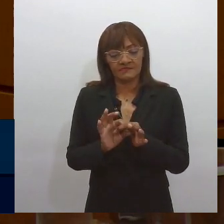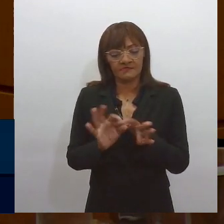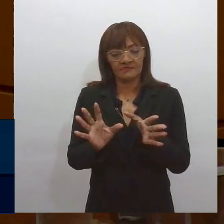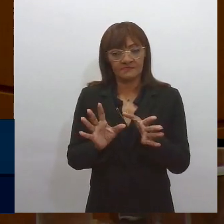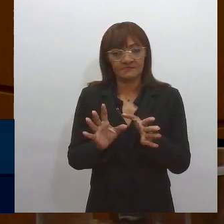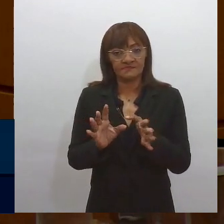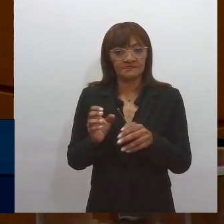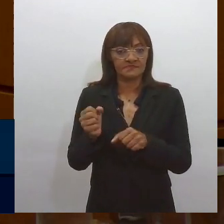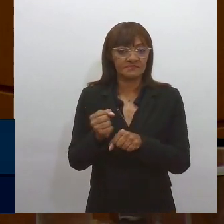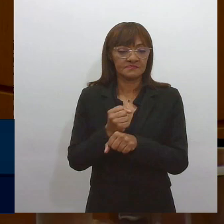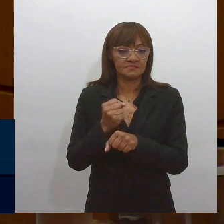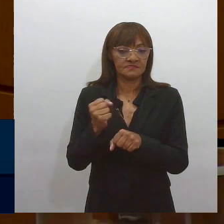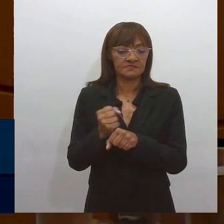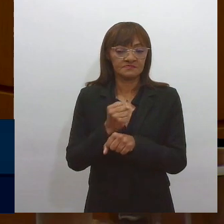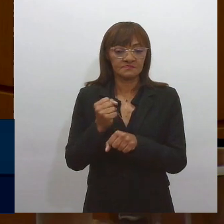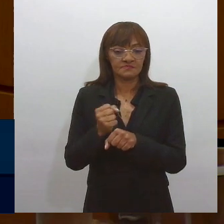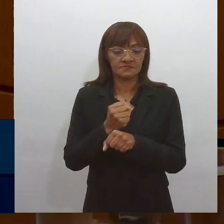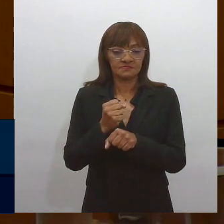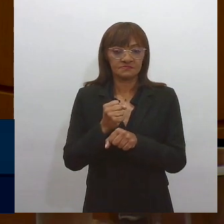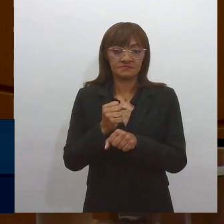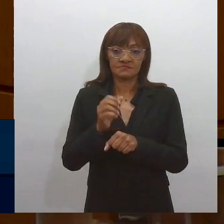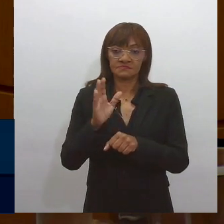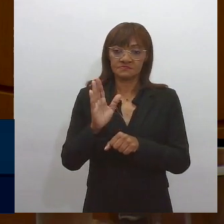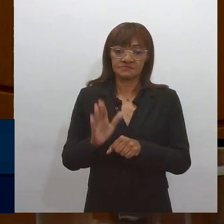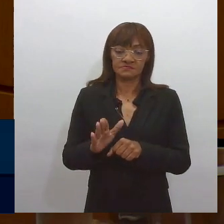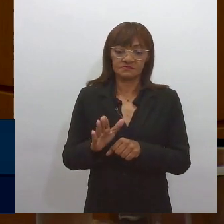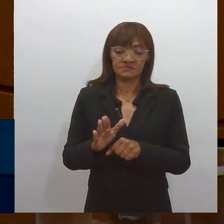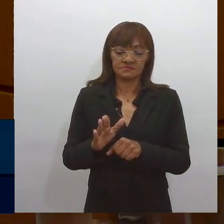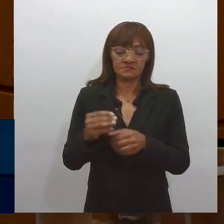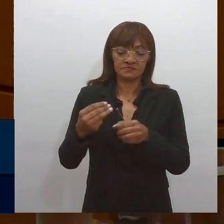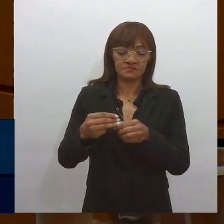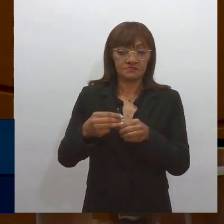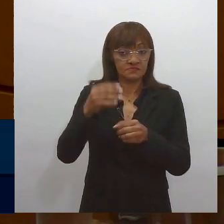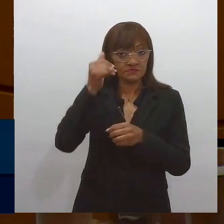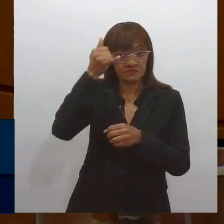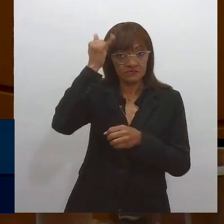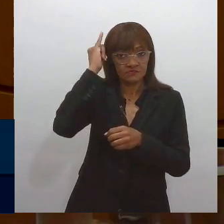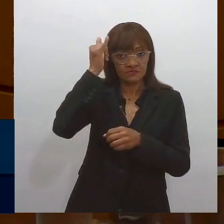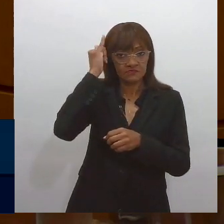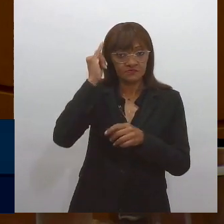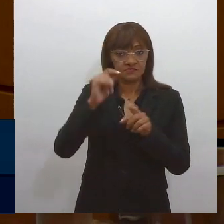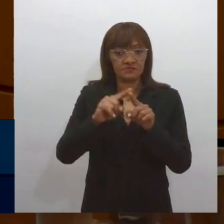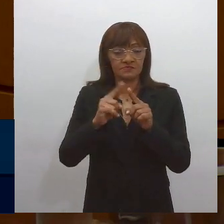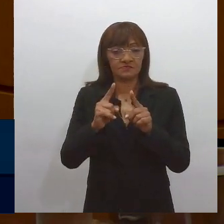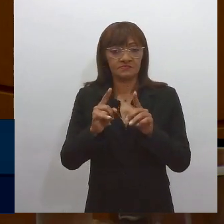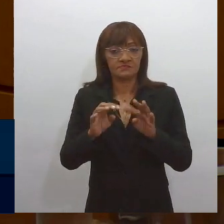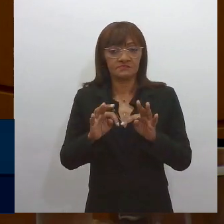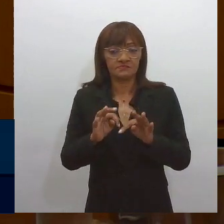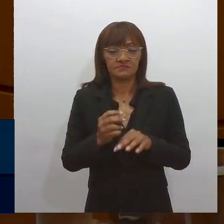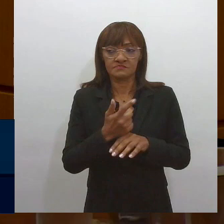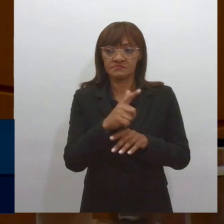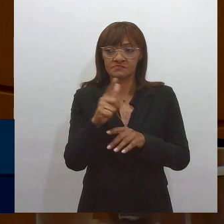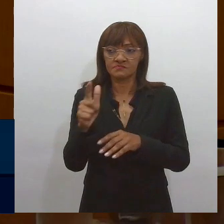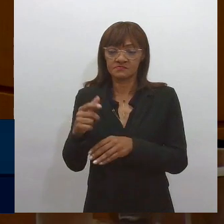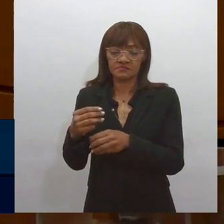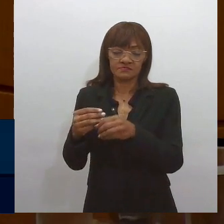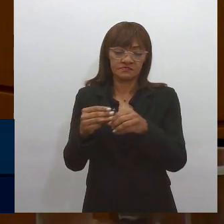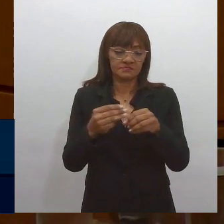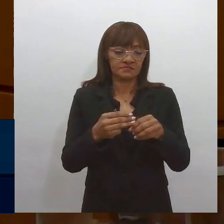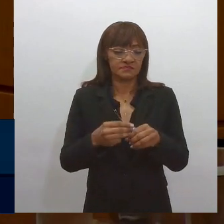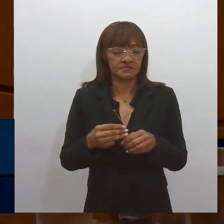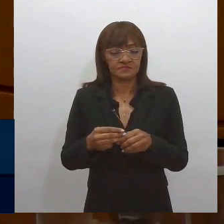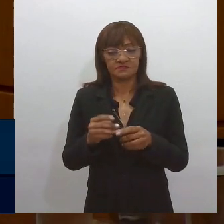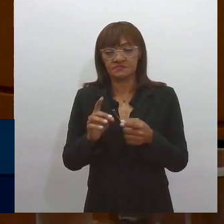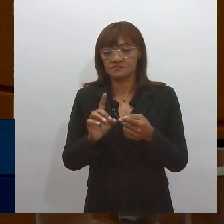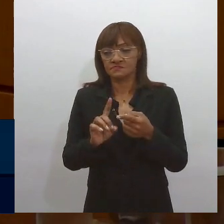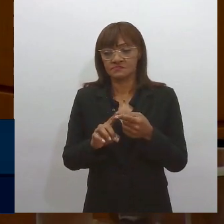para Itabi mas para outros municípios do Sertão Sergipano e